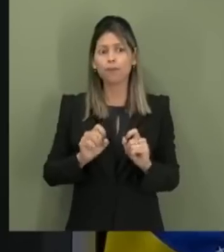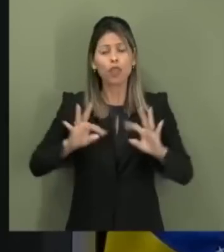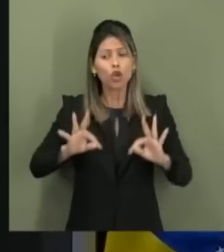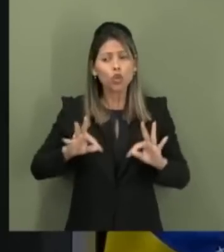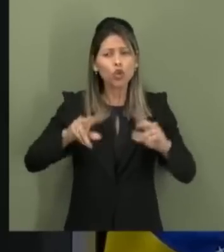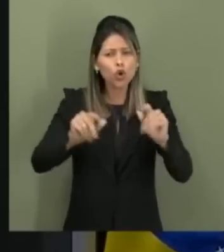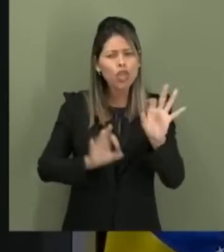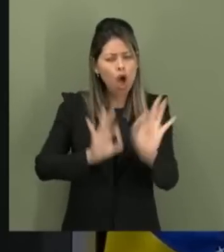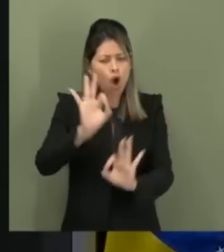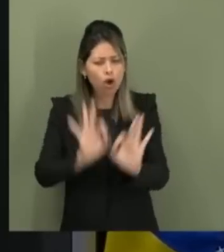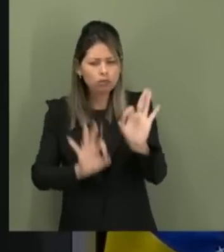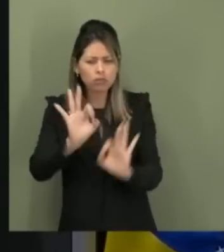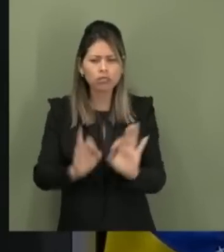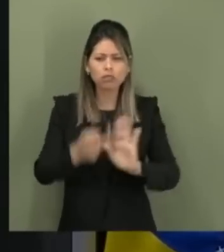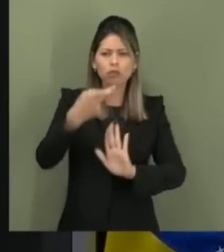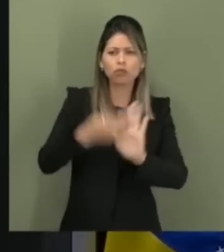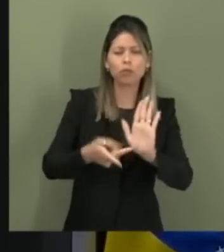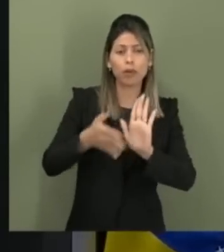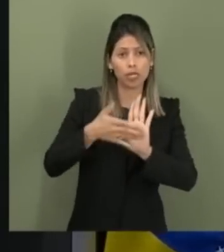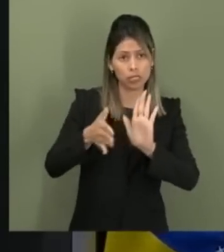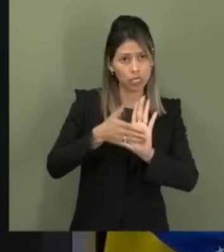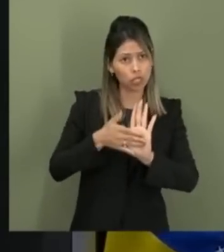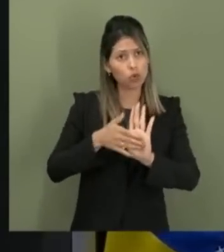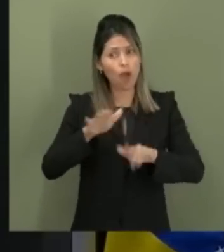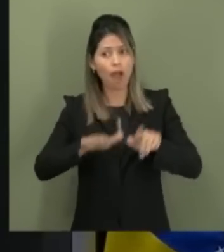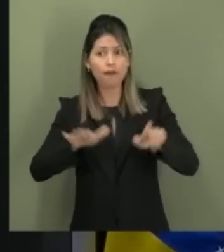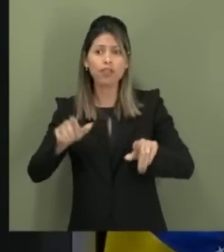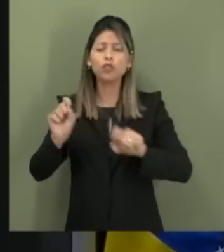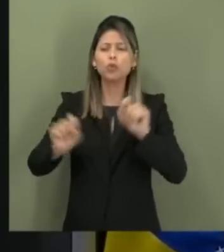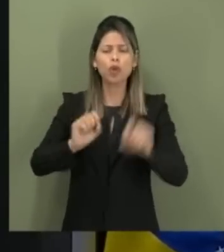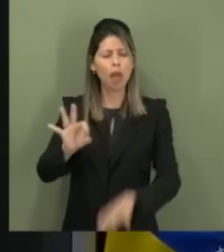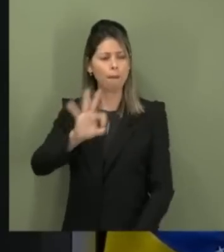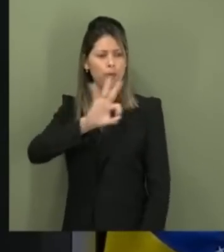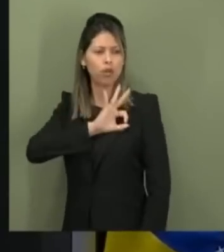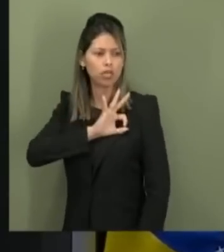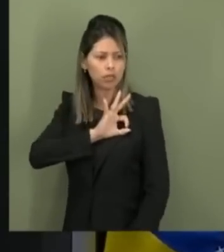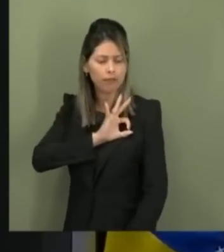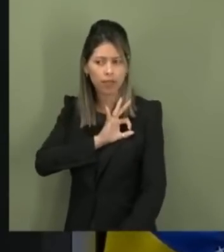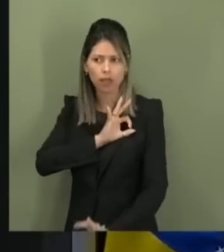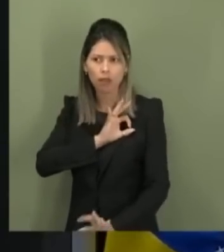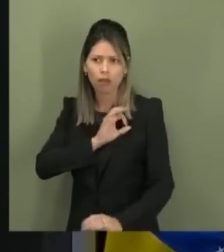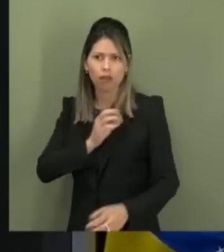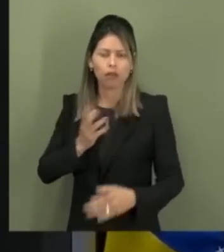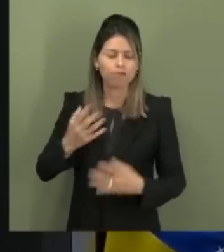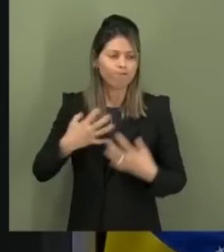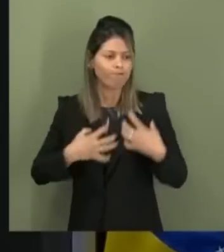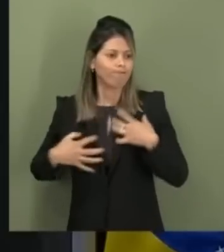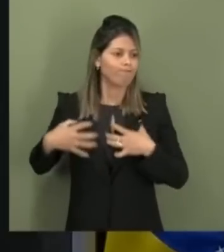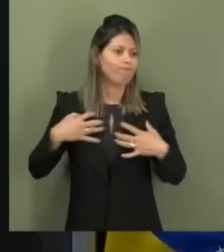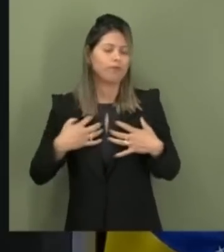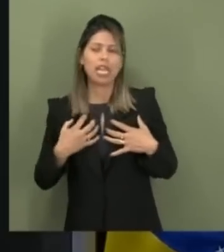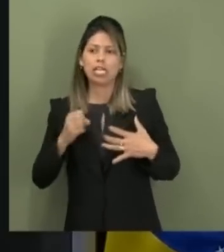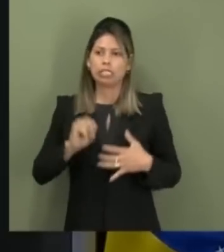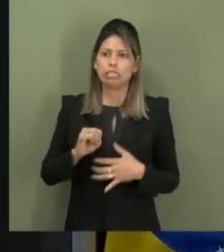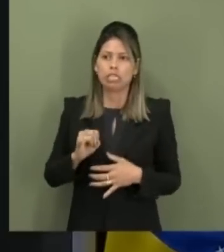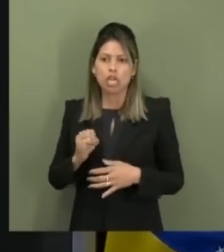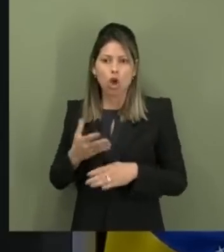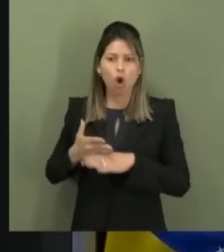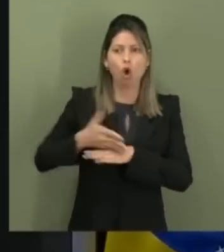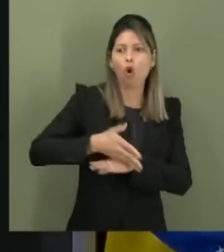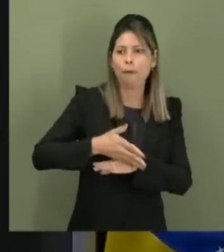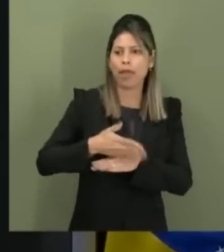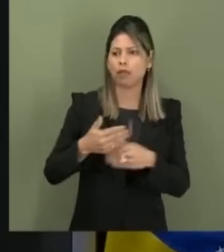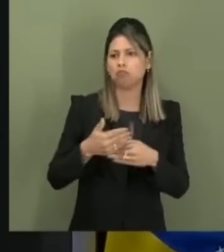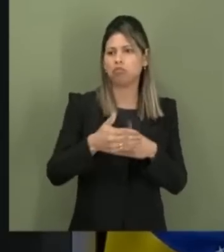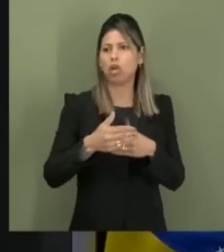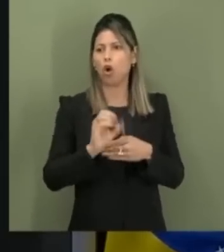esse planejamento e muitas vezes a polícia fica tolhida de tomar qualquer ação antes que se inicie